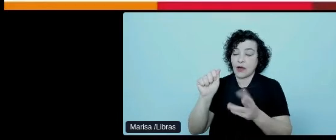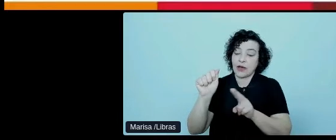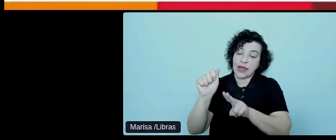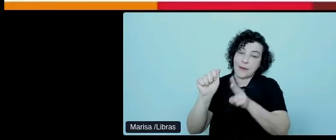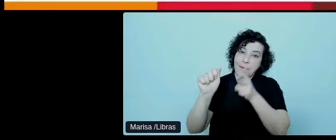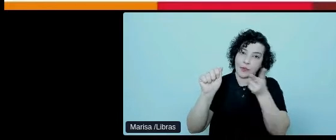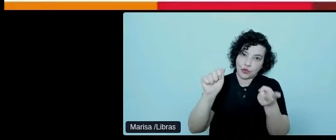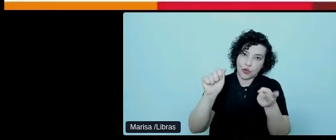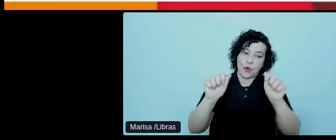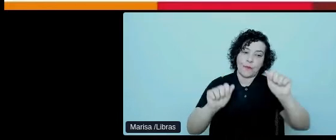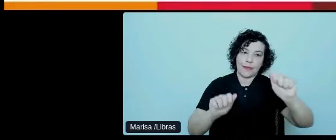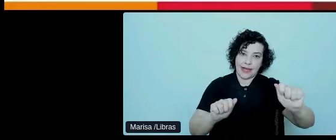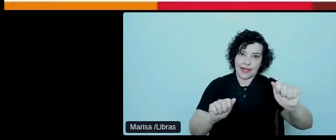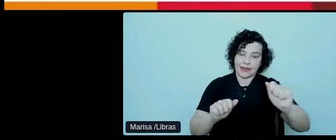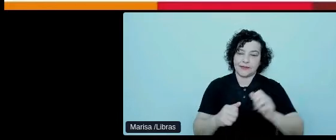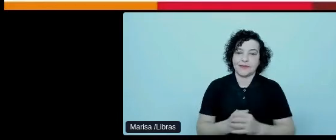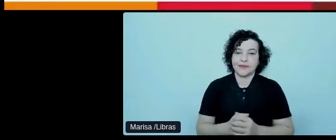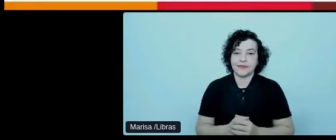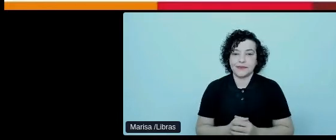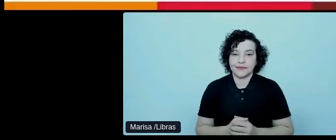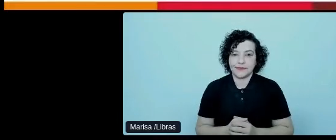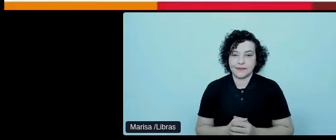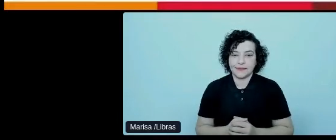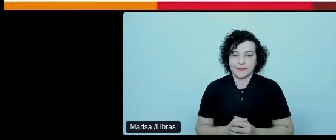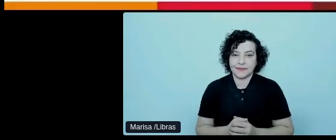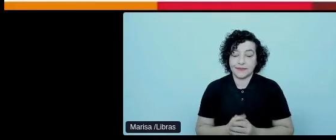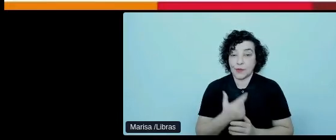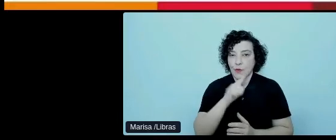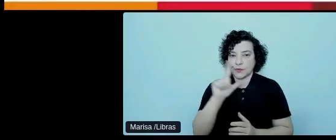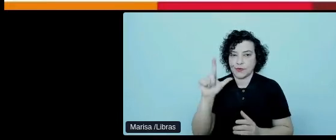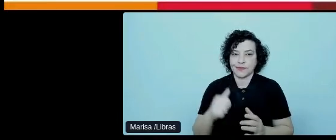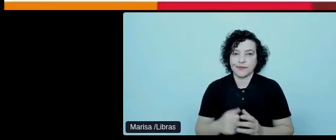A. Passando próximo.